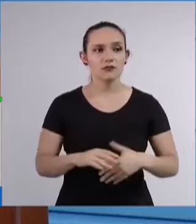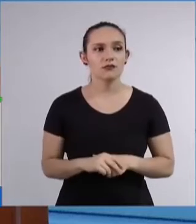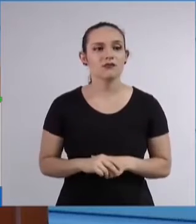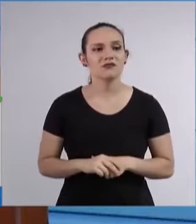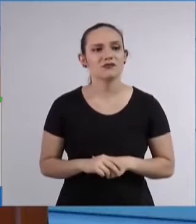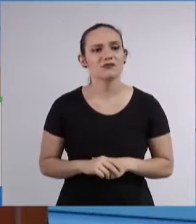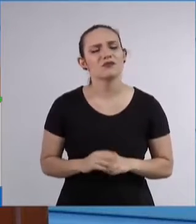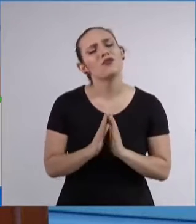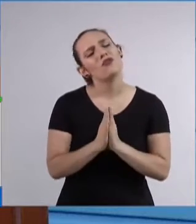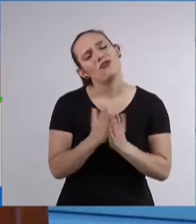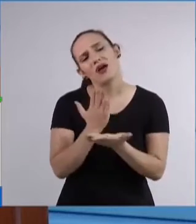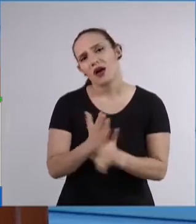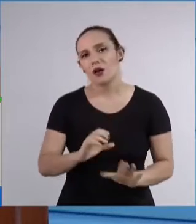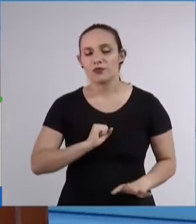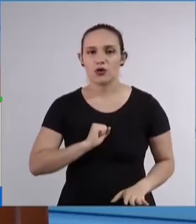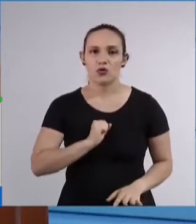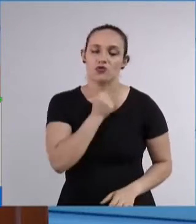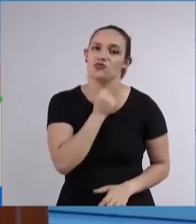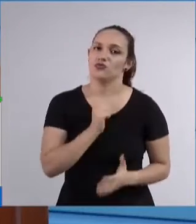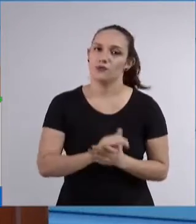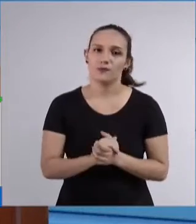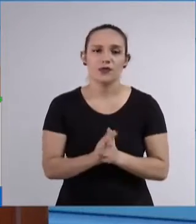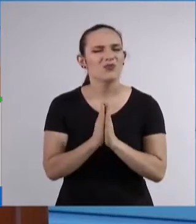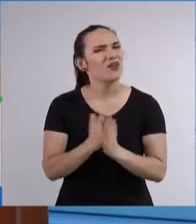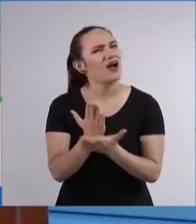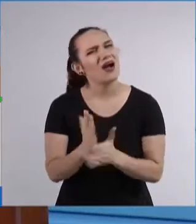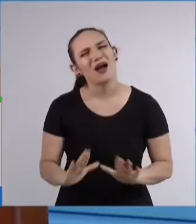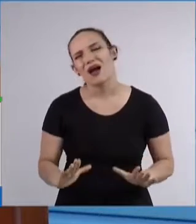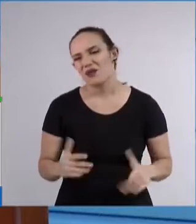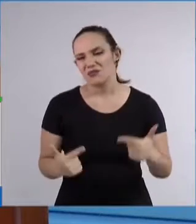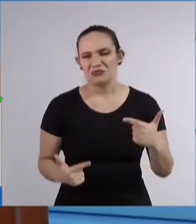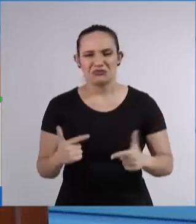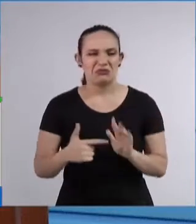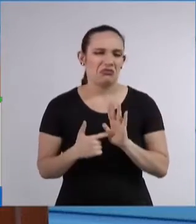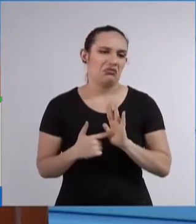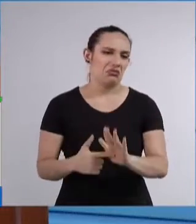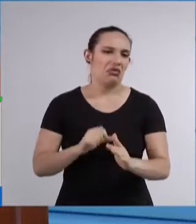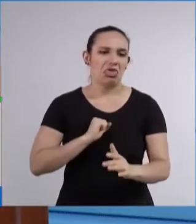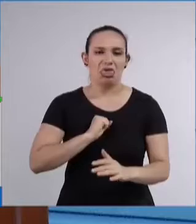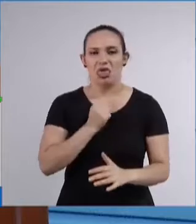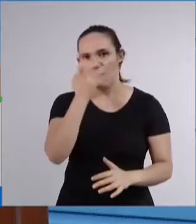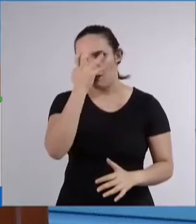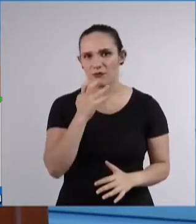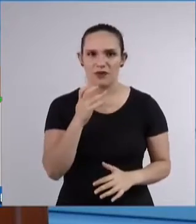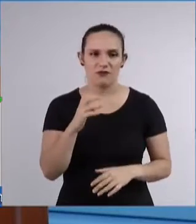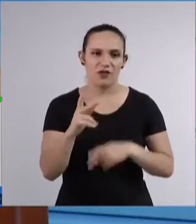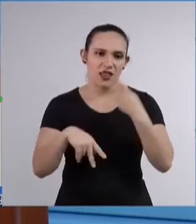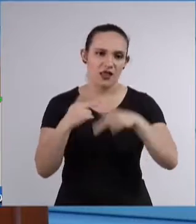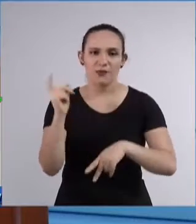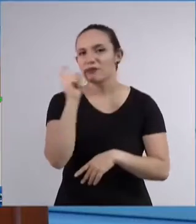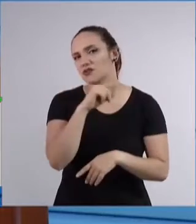vamos acabar com o ódio, vamos acabar com a política do rancor, vamos acabar com a política da mentira.